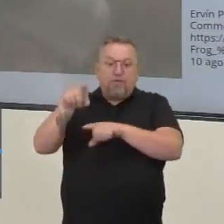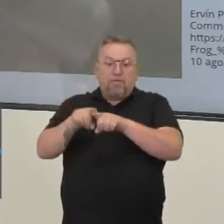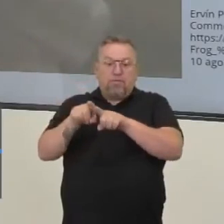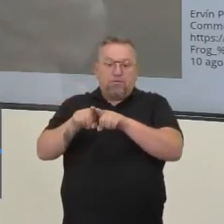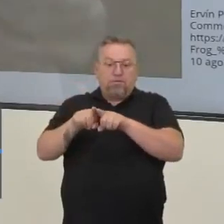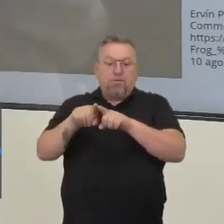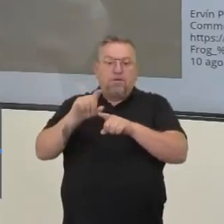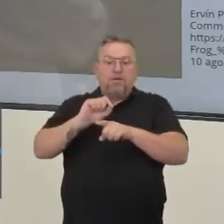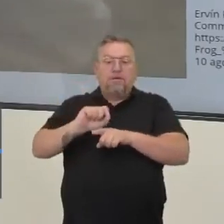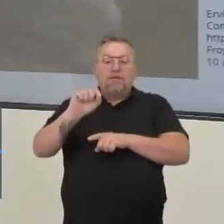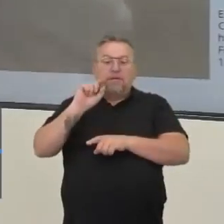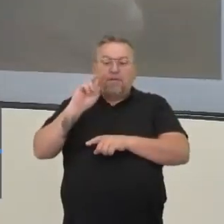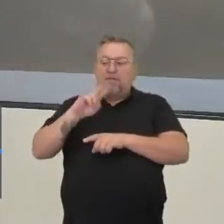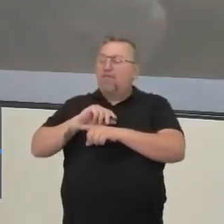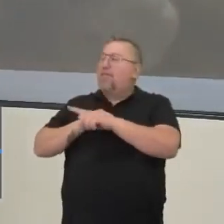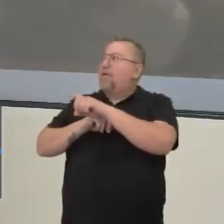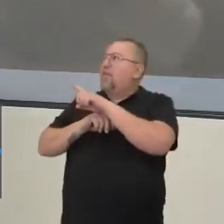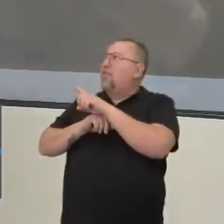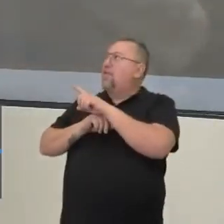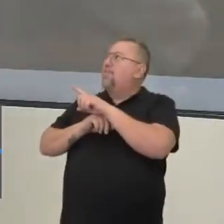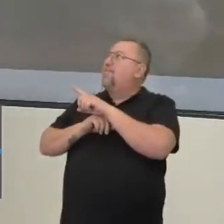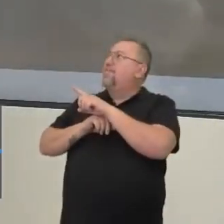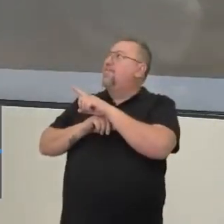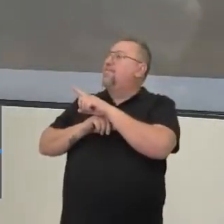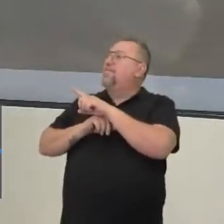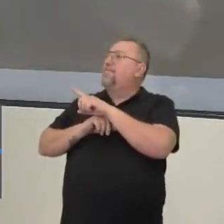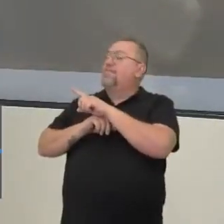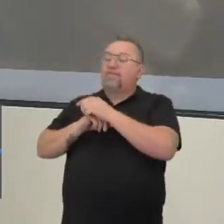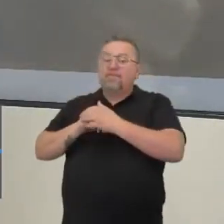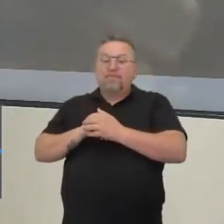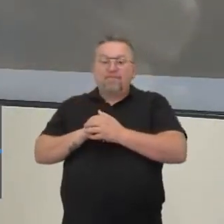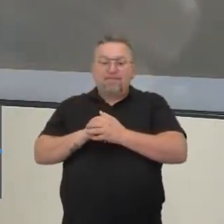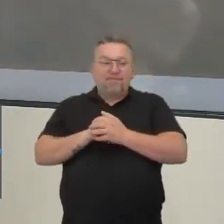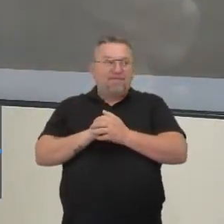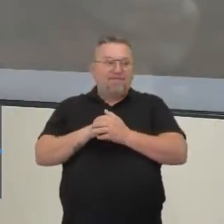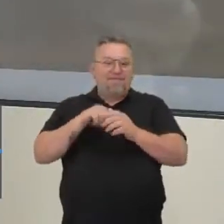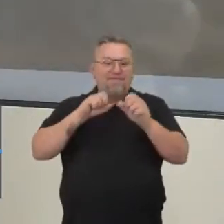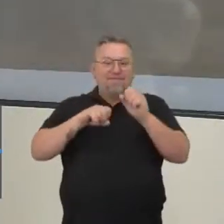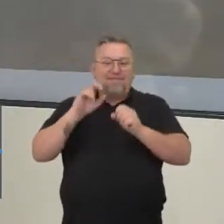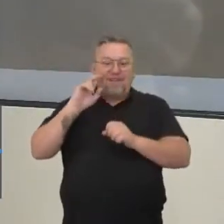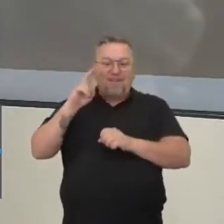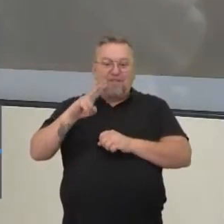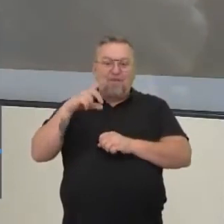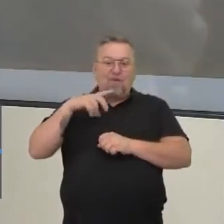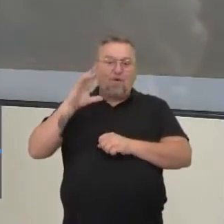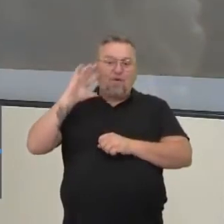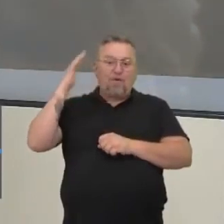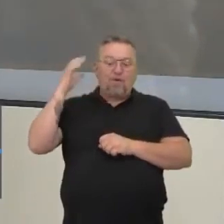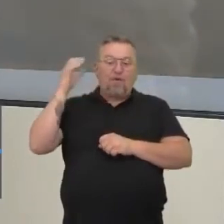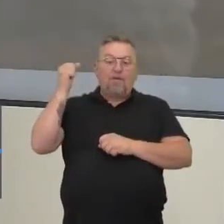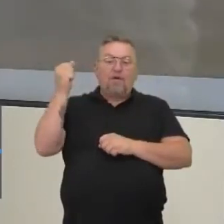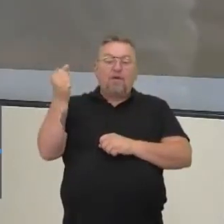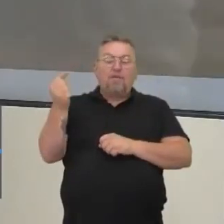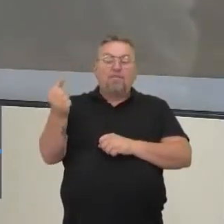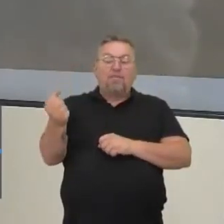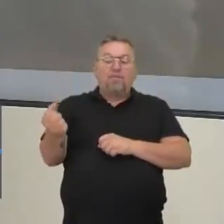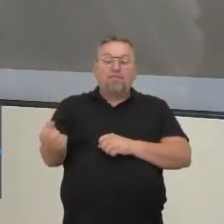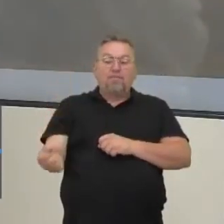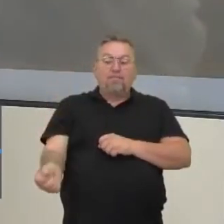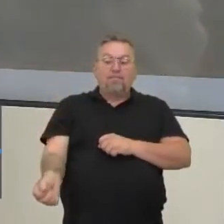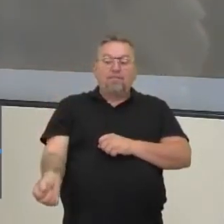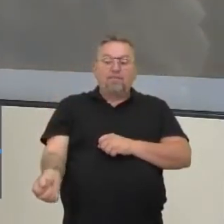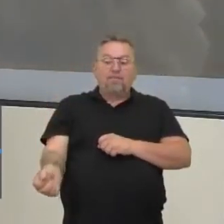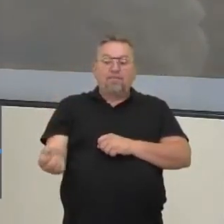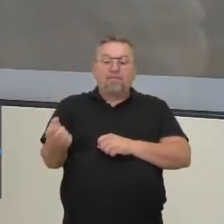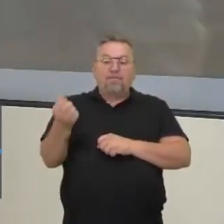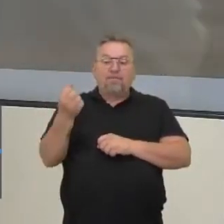aqui, ele está relaxado. Certo? Se eu contrair esse aqui, automaticamente ele tem que relaxar, né? Eles